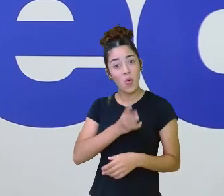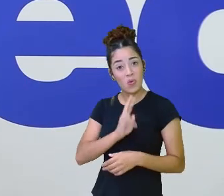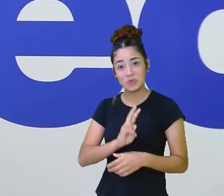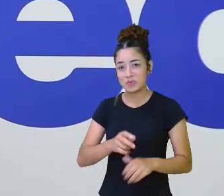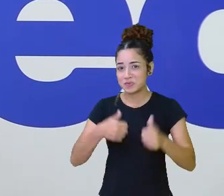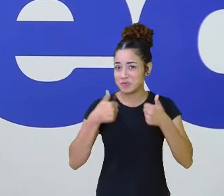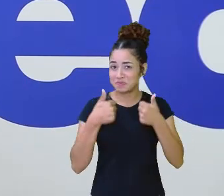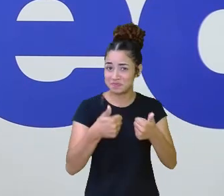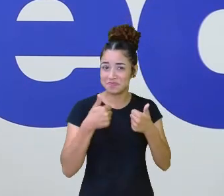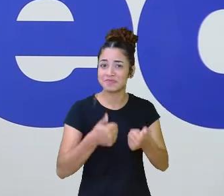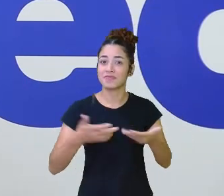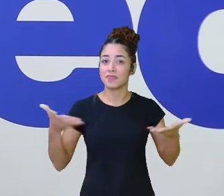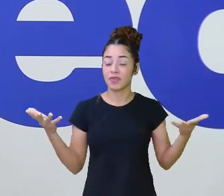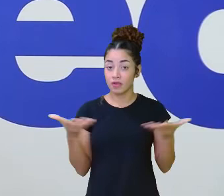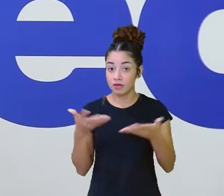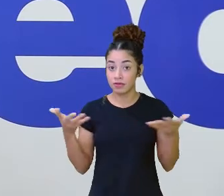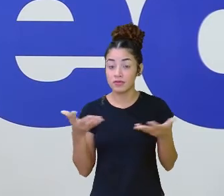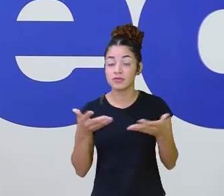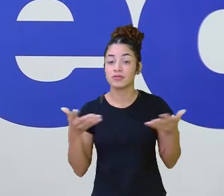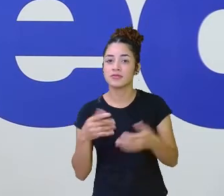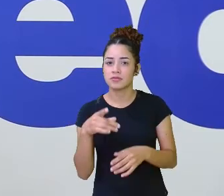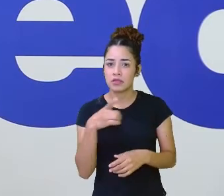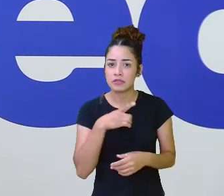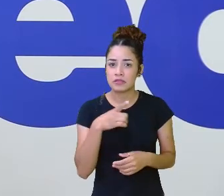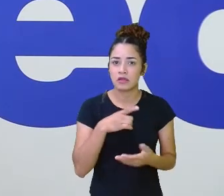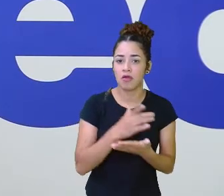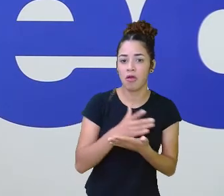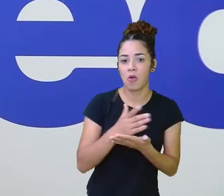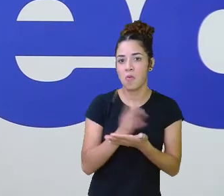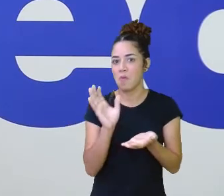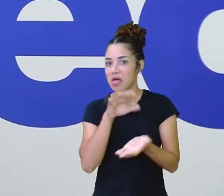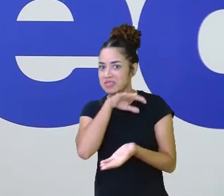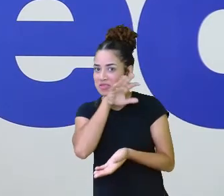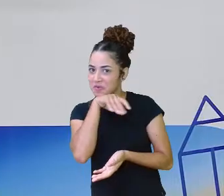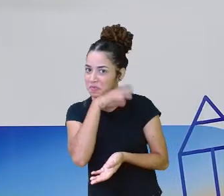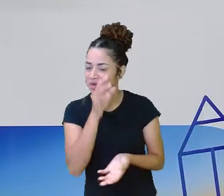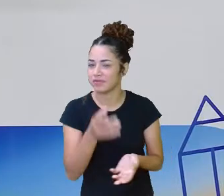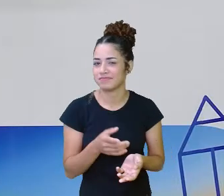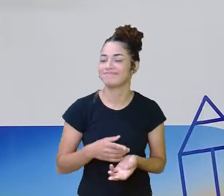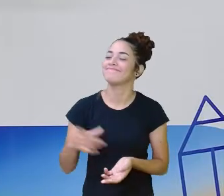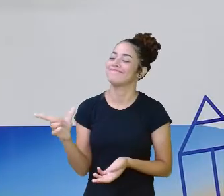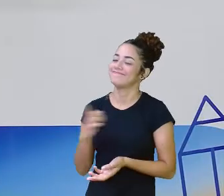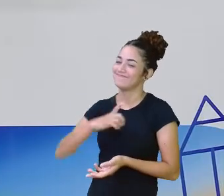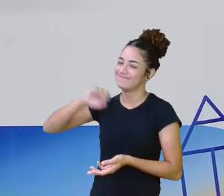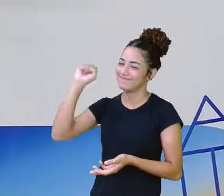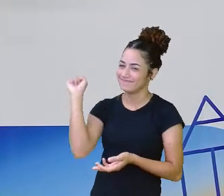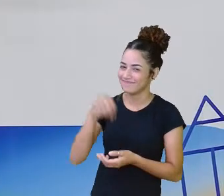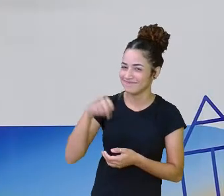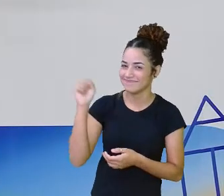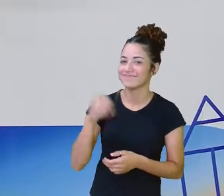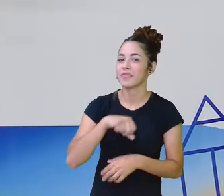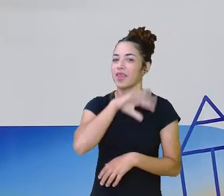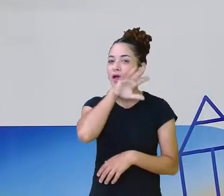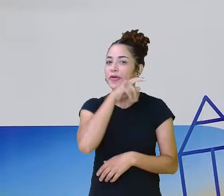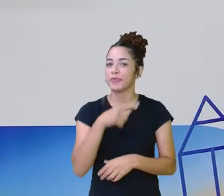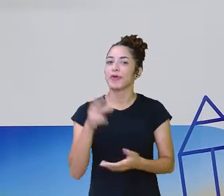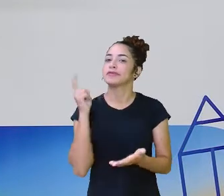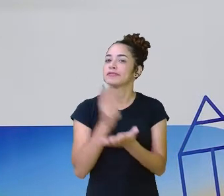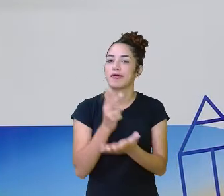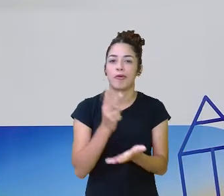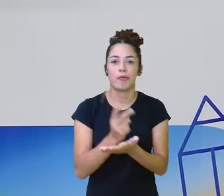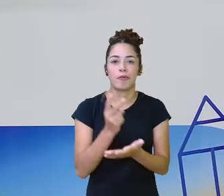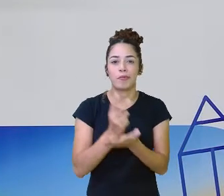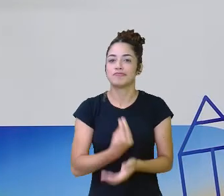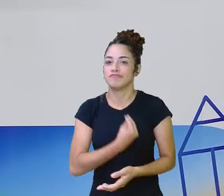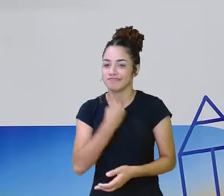aula de ciências. E hoje, professora Sinara, tem algum animal hoje? Teremos sim, animais sempre presentes na aula de